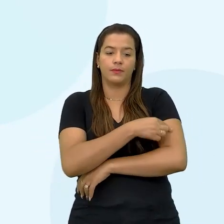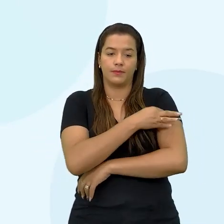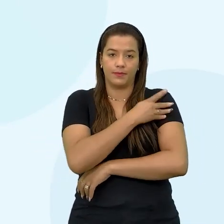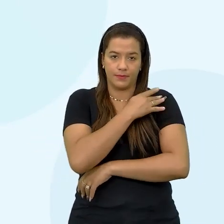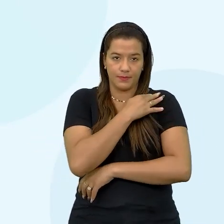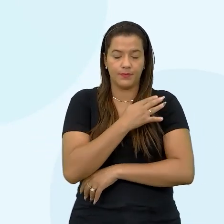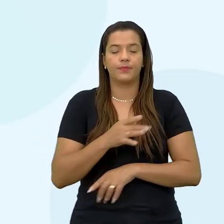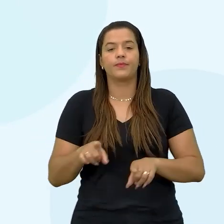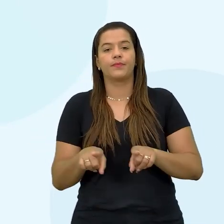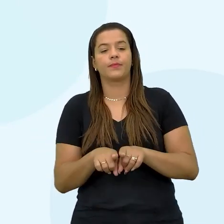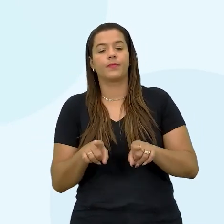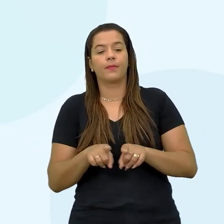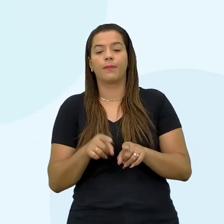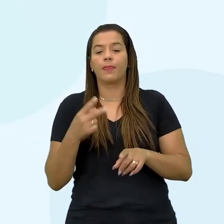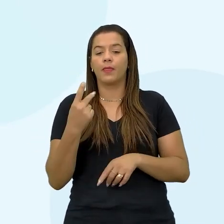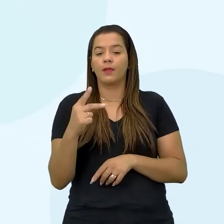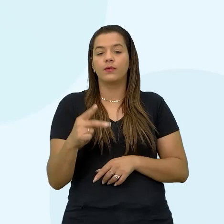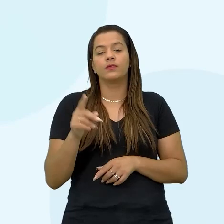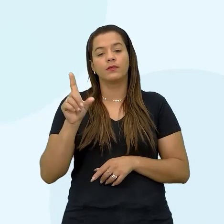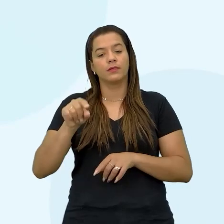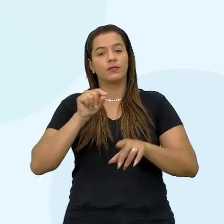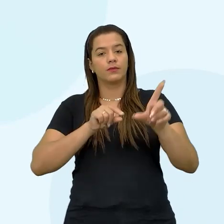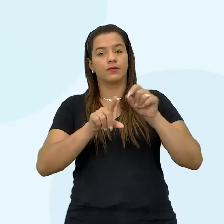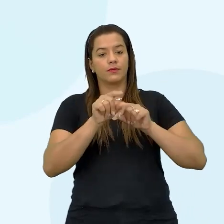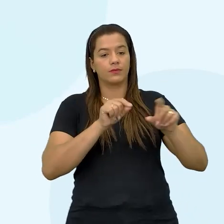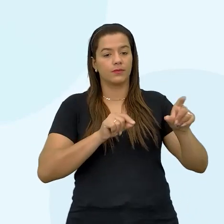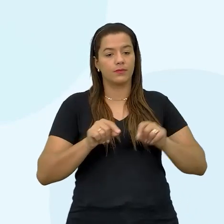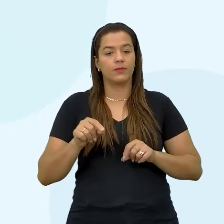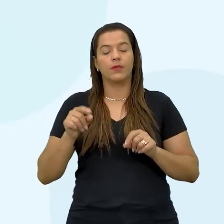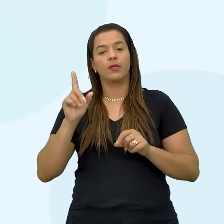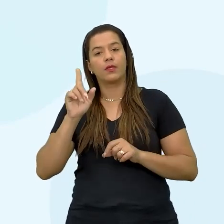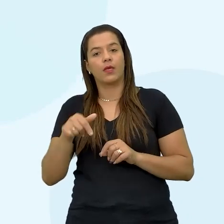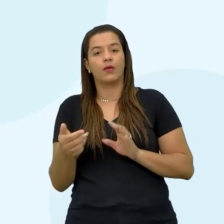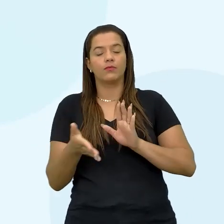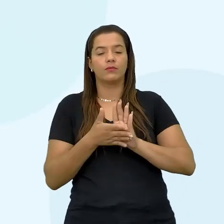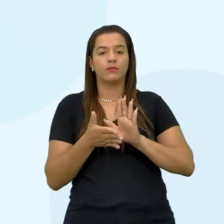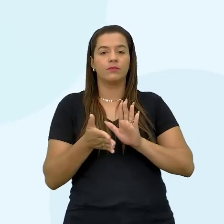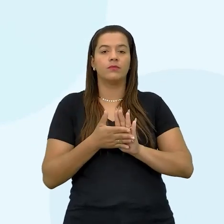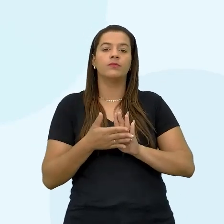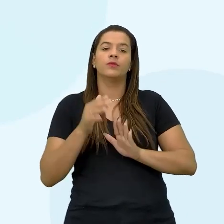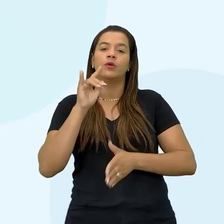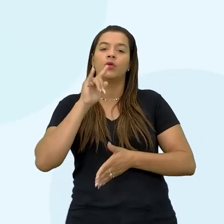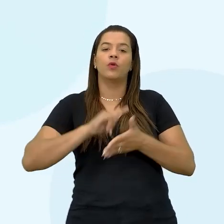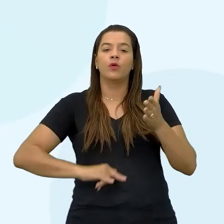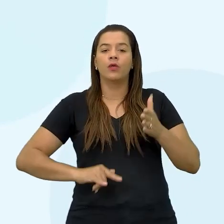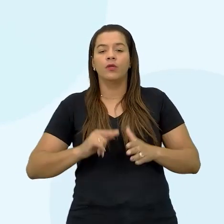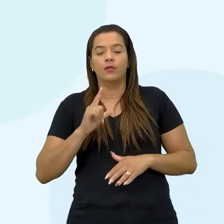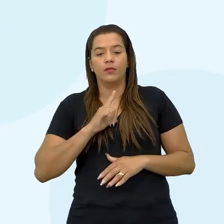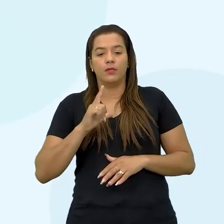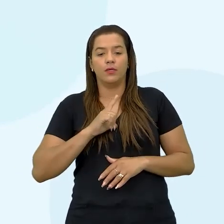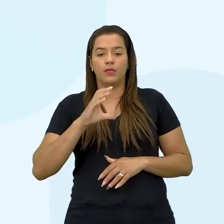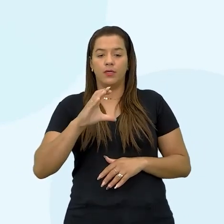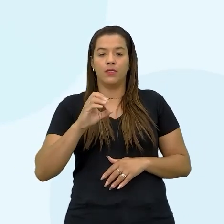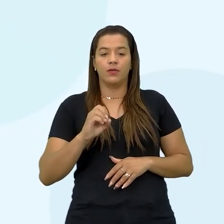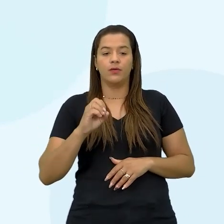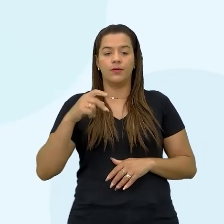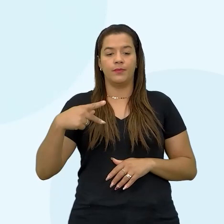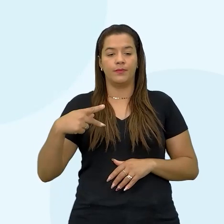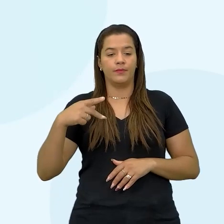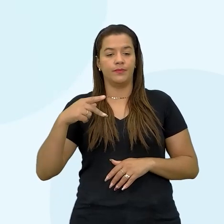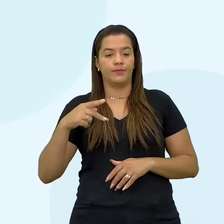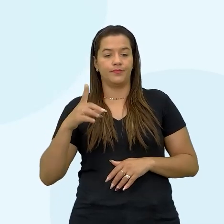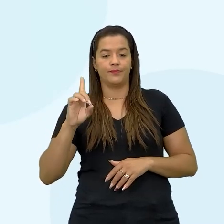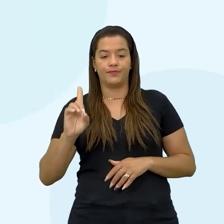série. Aqui são as temáticas sugeridas pelo documento da COPED, certo? Para os anos